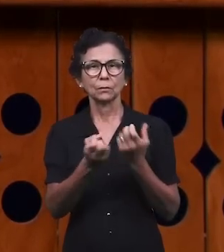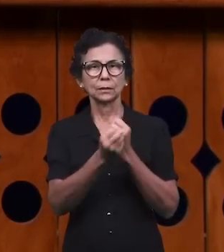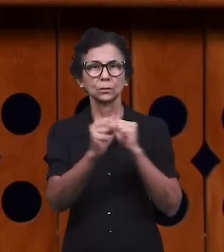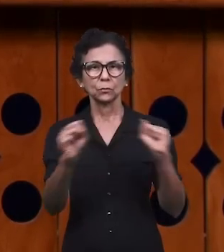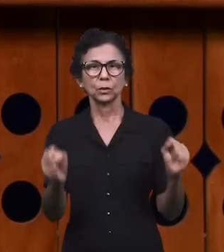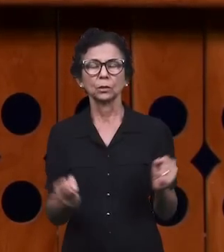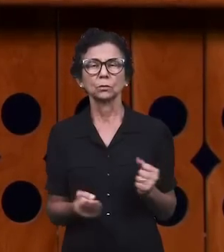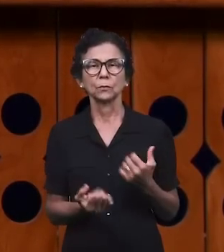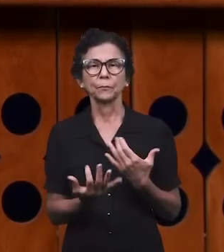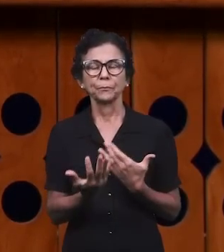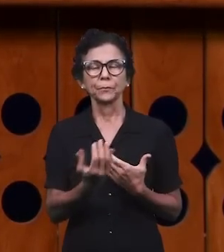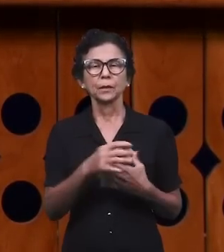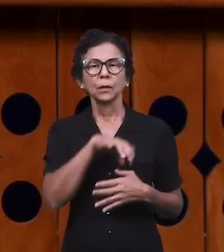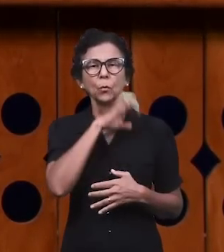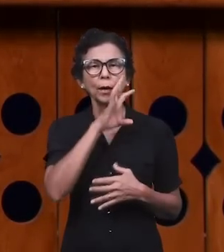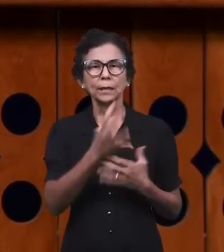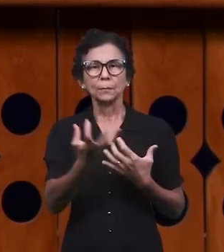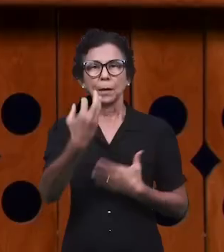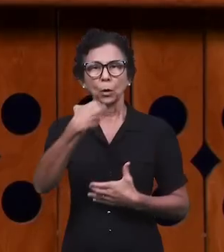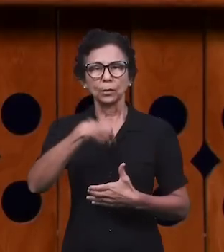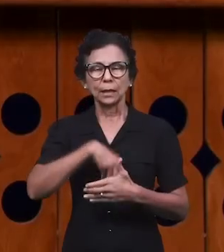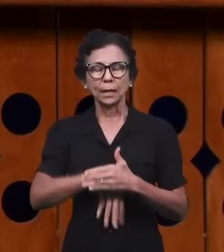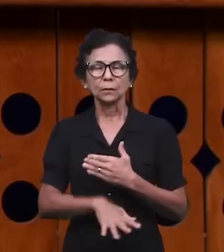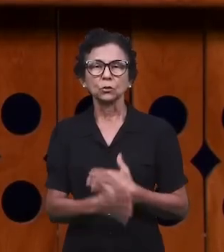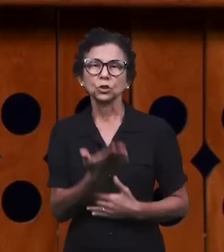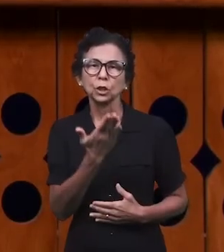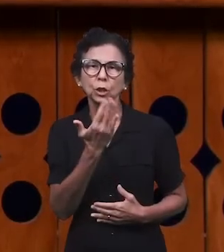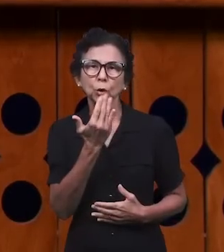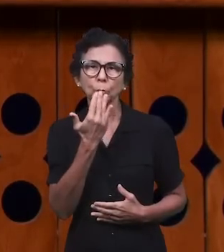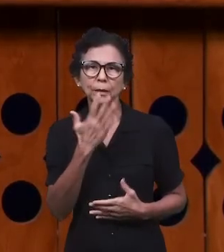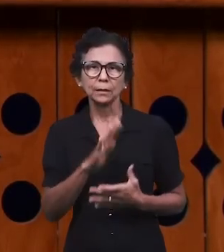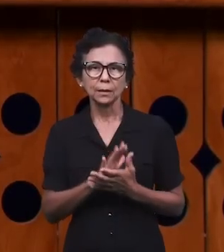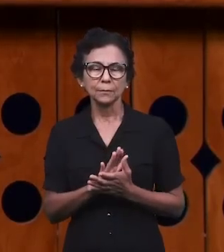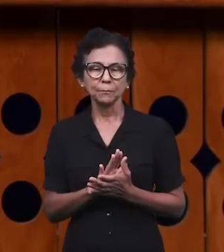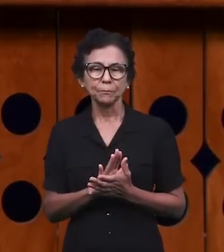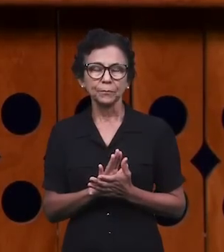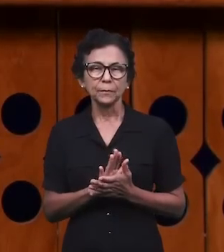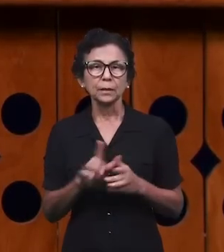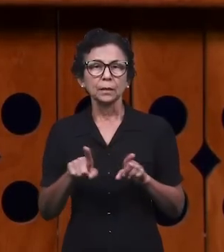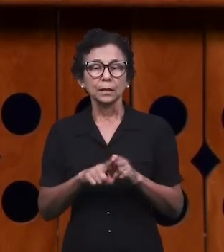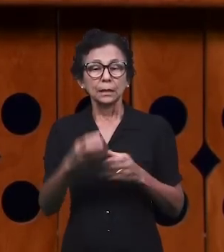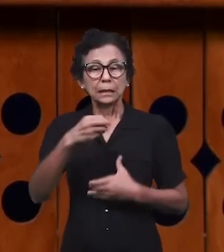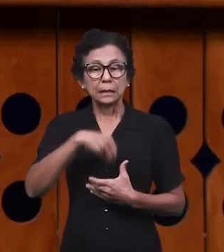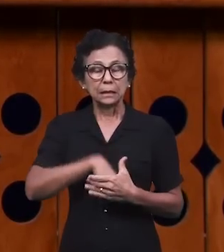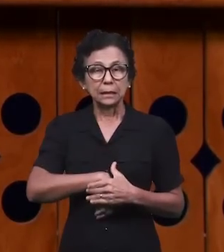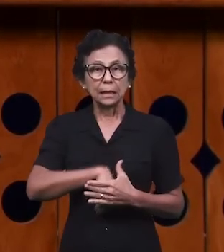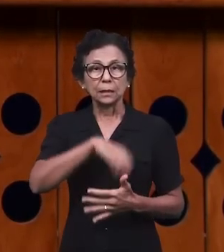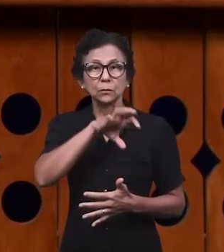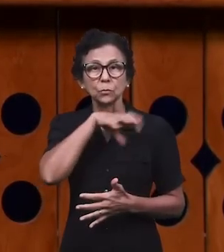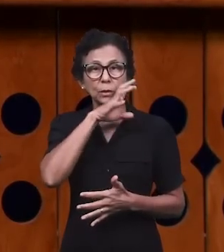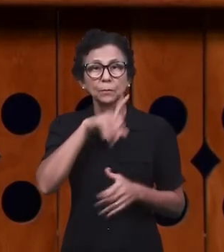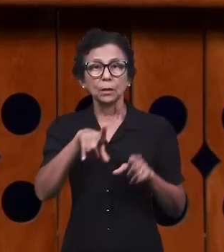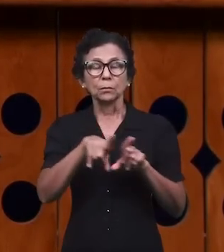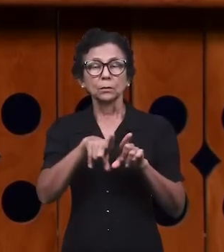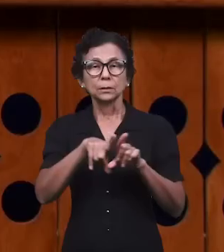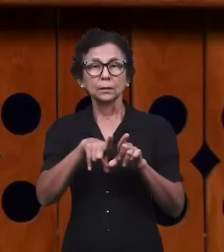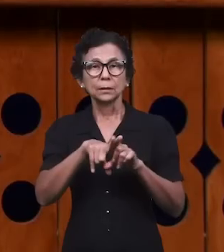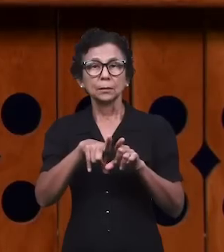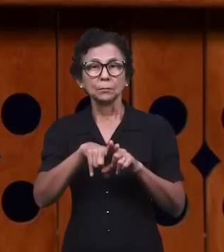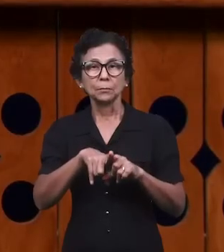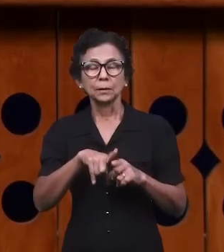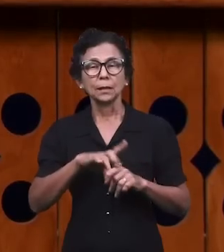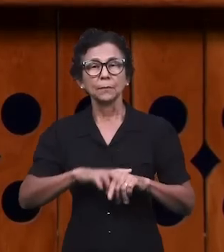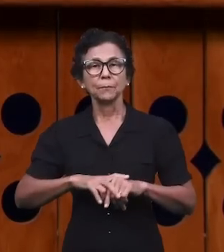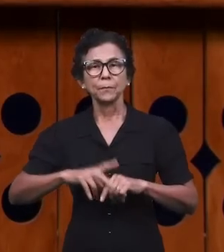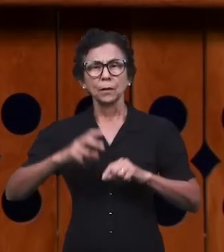comida e doçura saiu do forte. O fato é o seguinte, que naquela proposta que Sansão